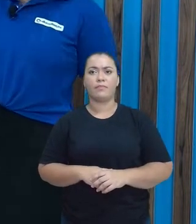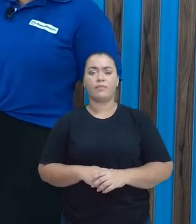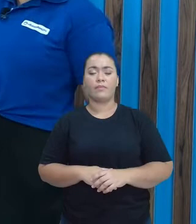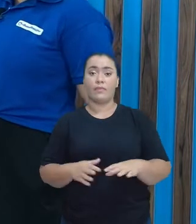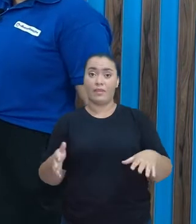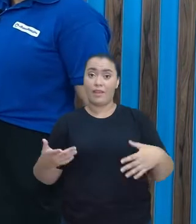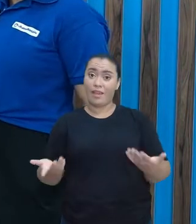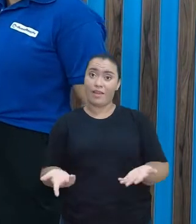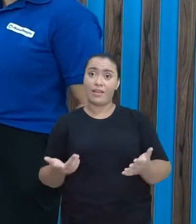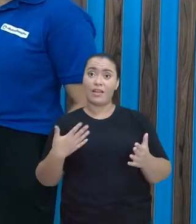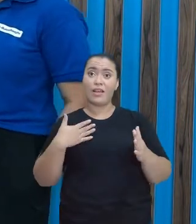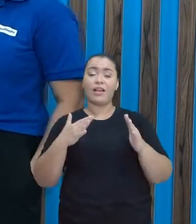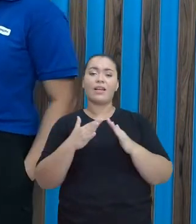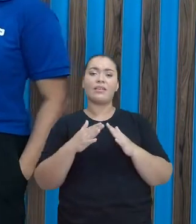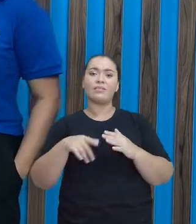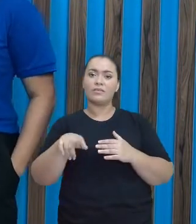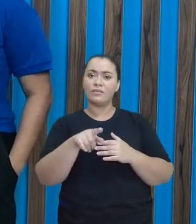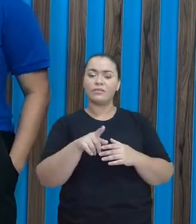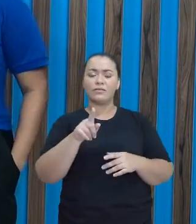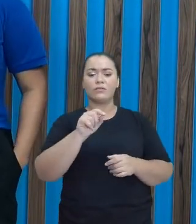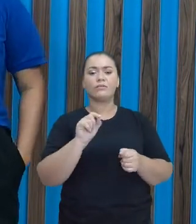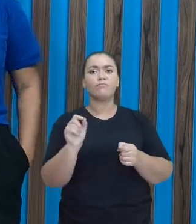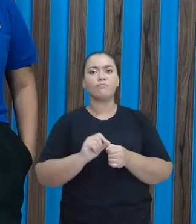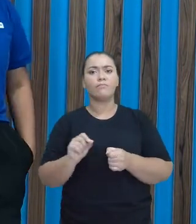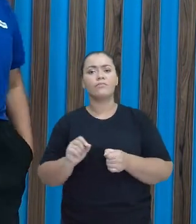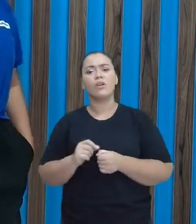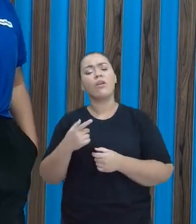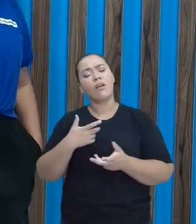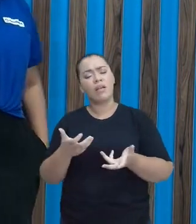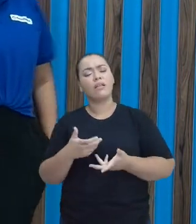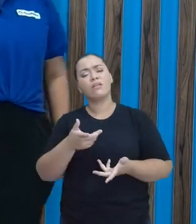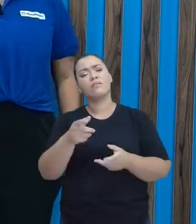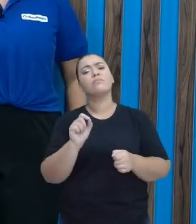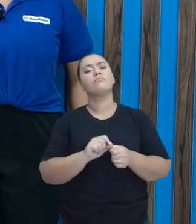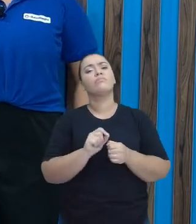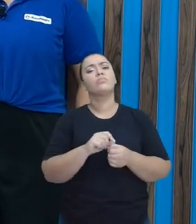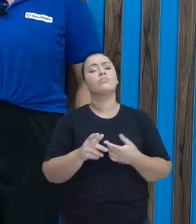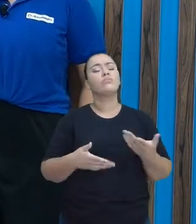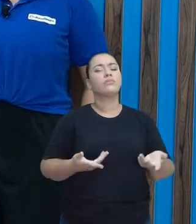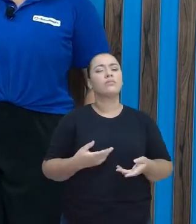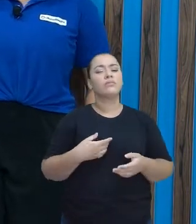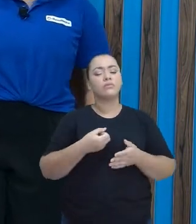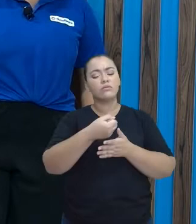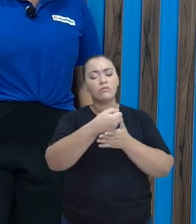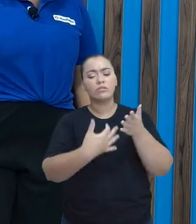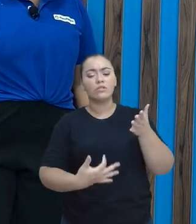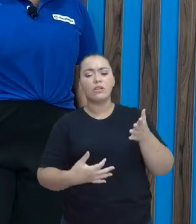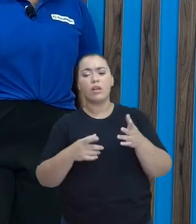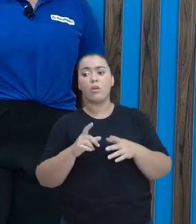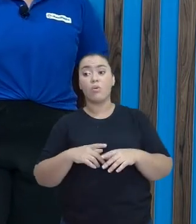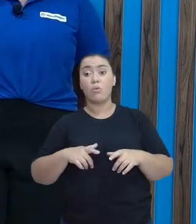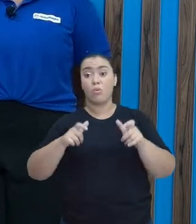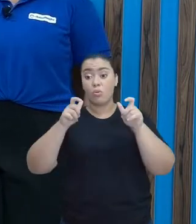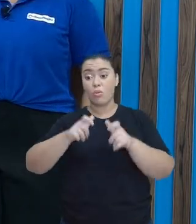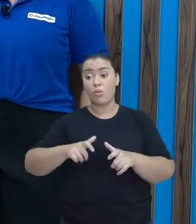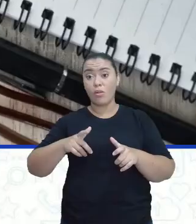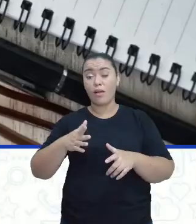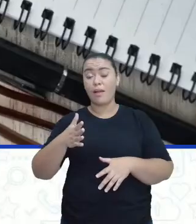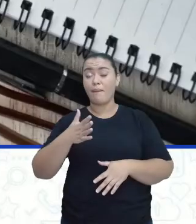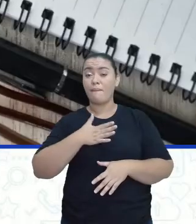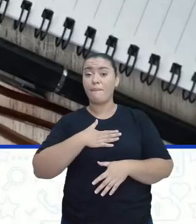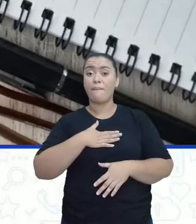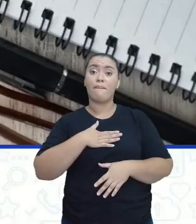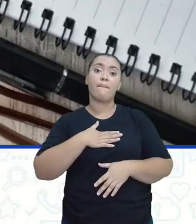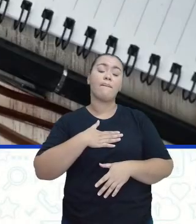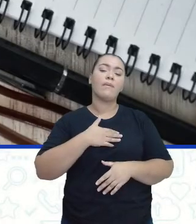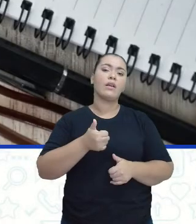Para casa, eu queria muito que vocês descrevessem o lugar preferido de vocês na casa.